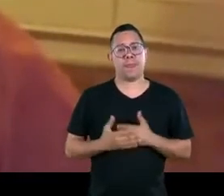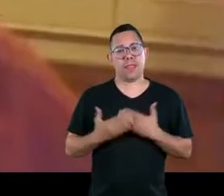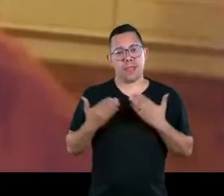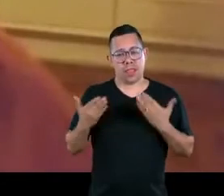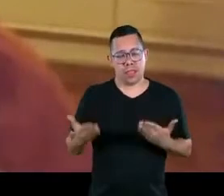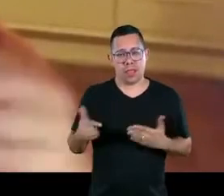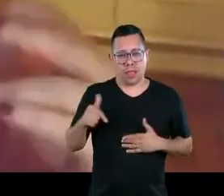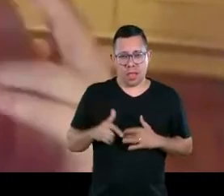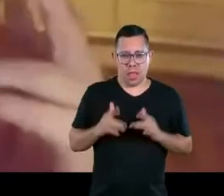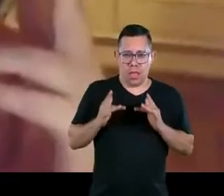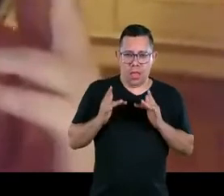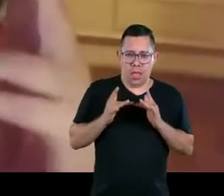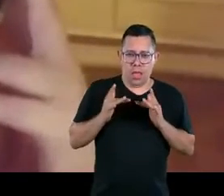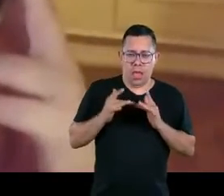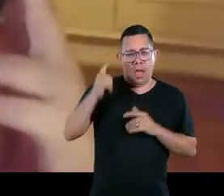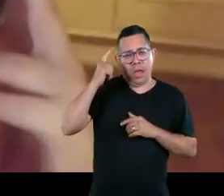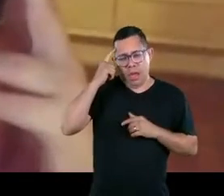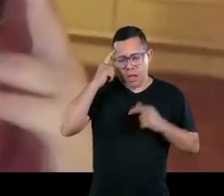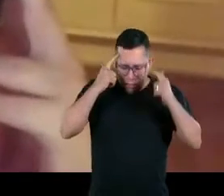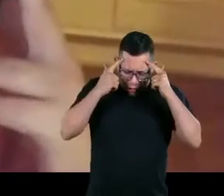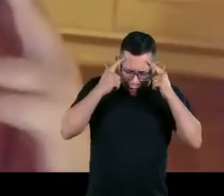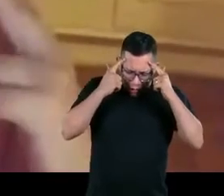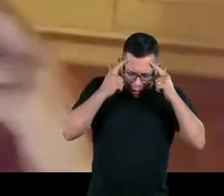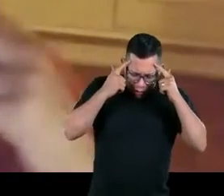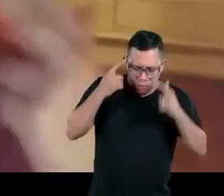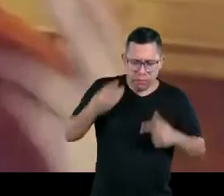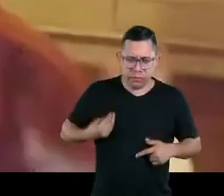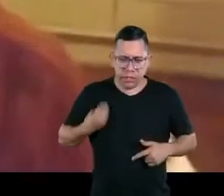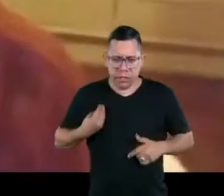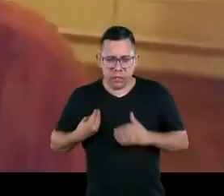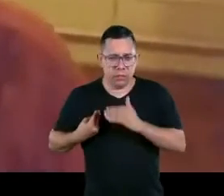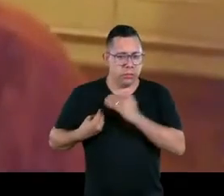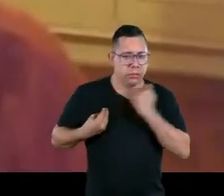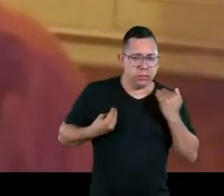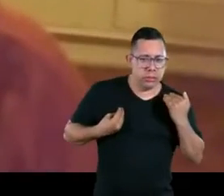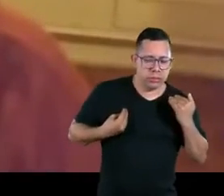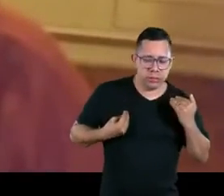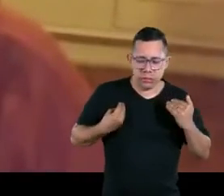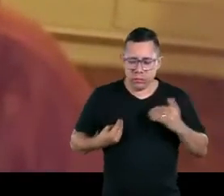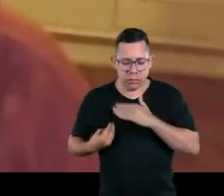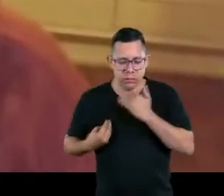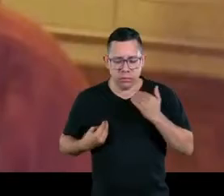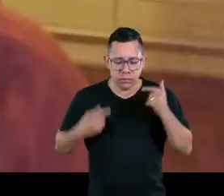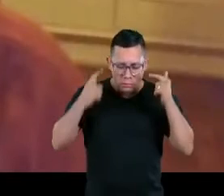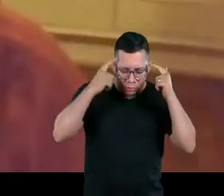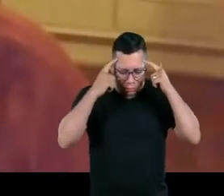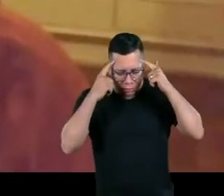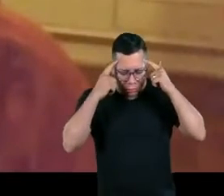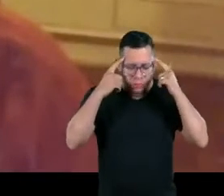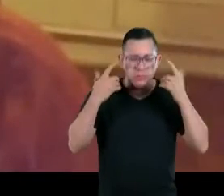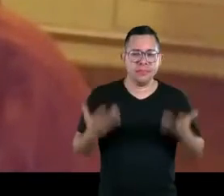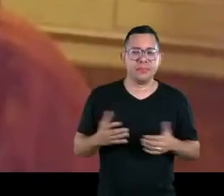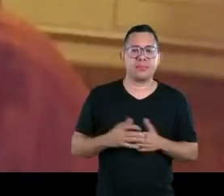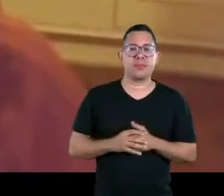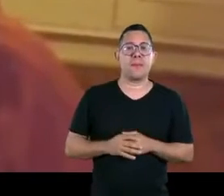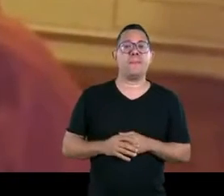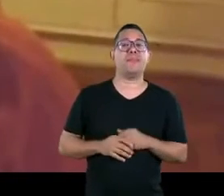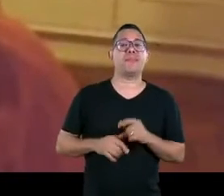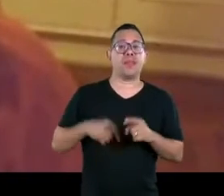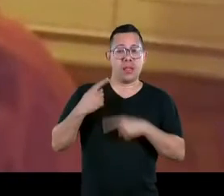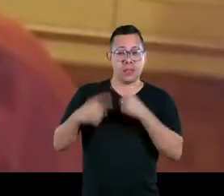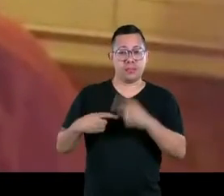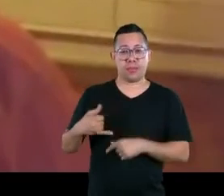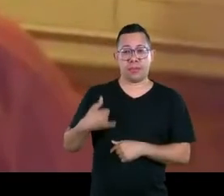em que ele entra em contato com o paradoxo vida-morte. Depois, esse paradoxo se repete